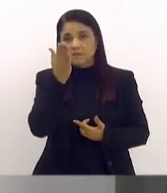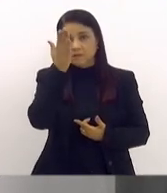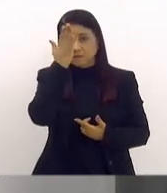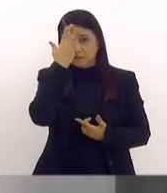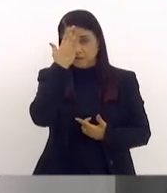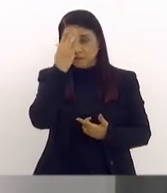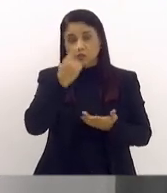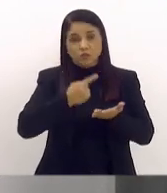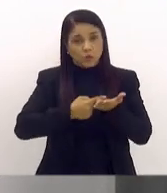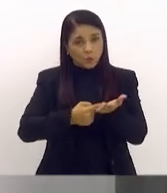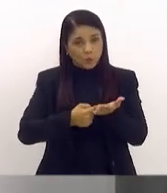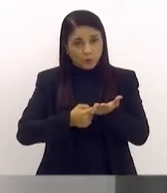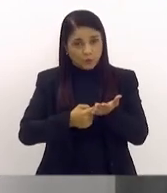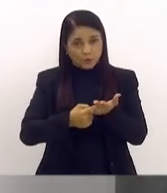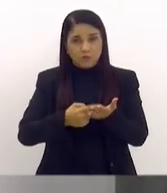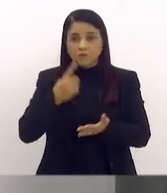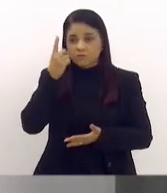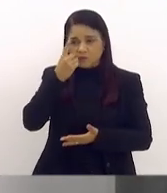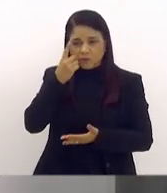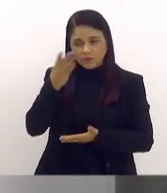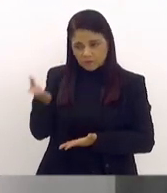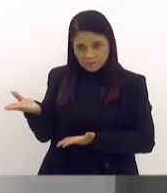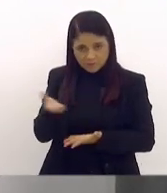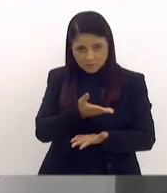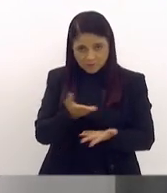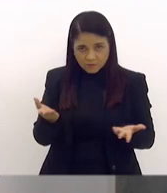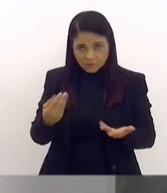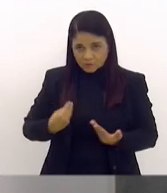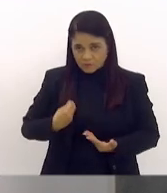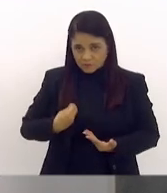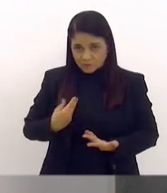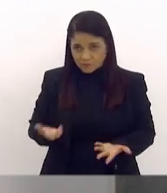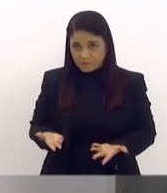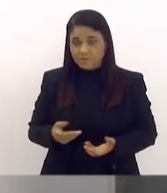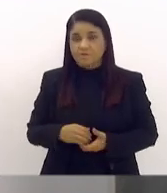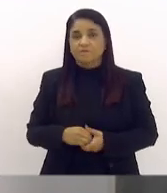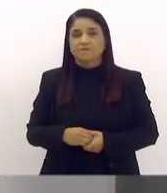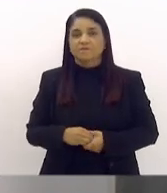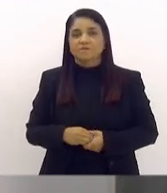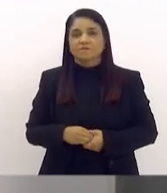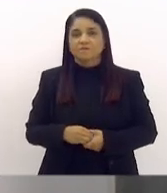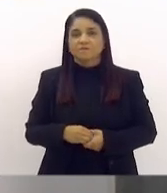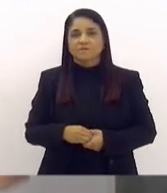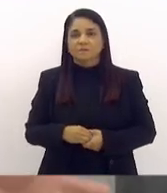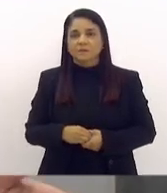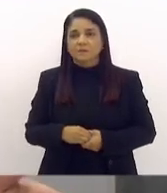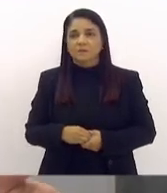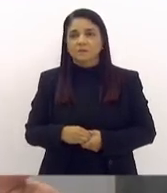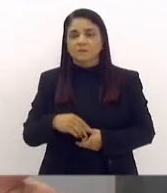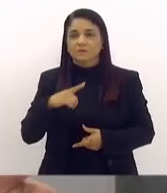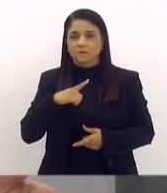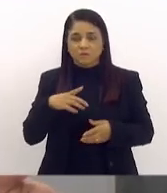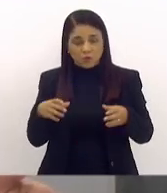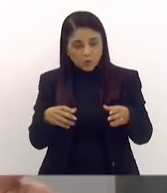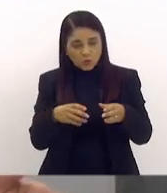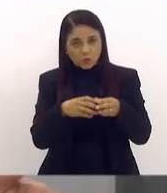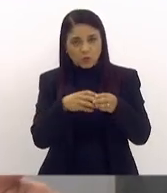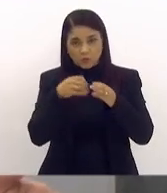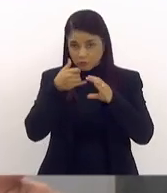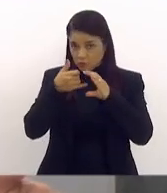dos compromissos também dos deputados aqui presentes e só para informar que nós vamos montar um grupo de